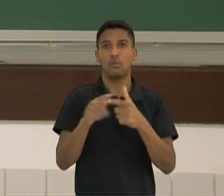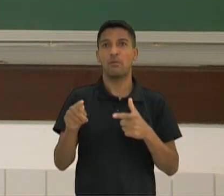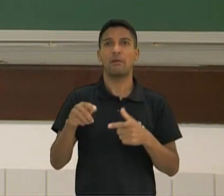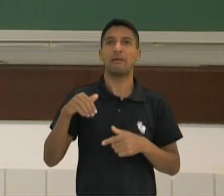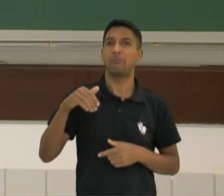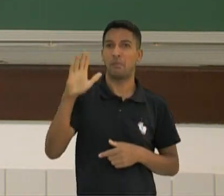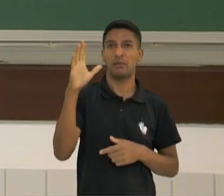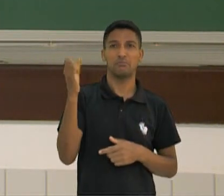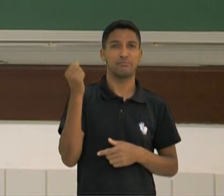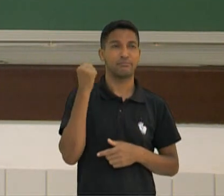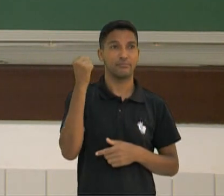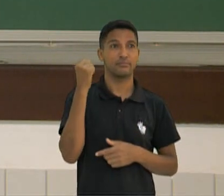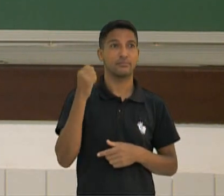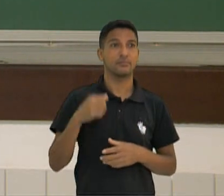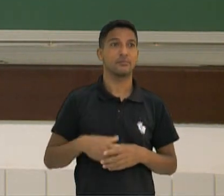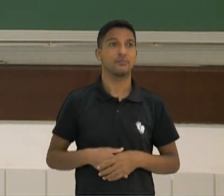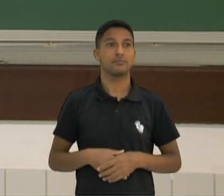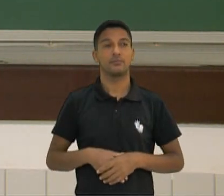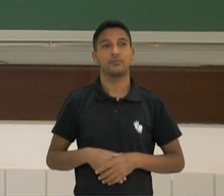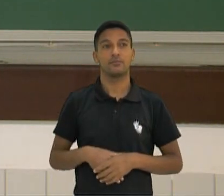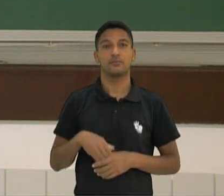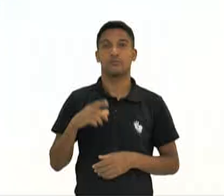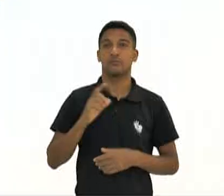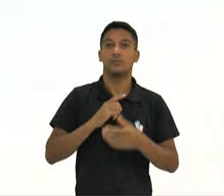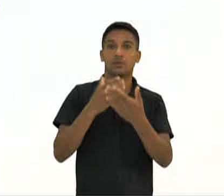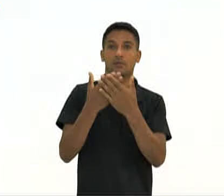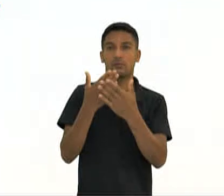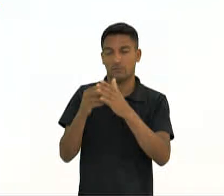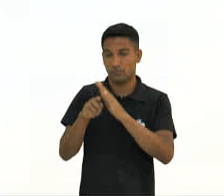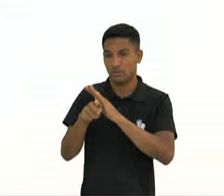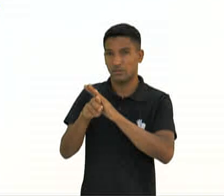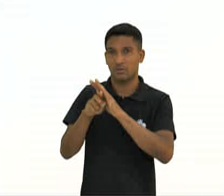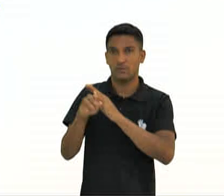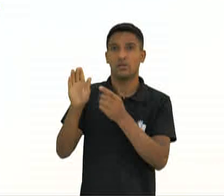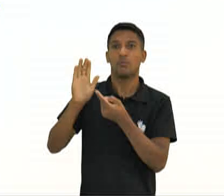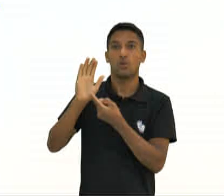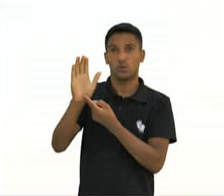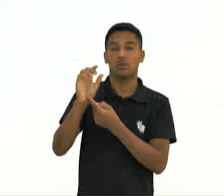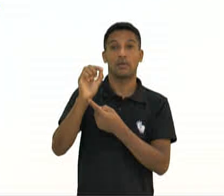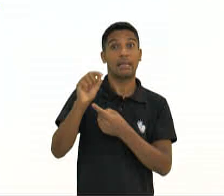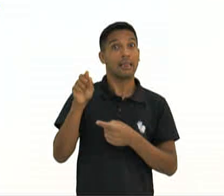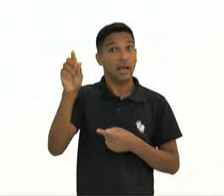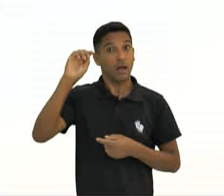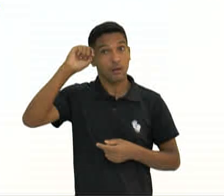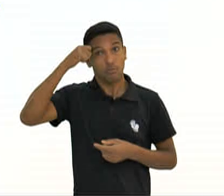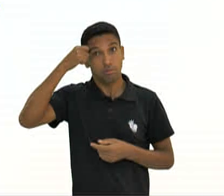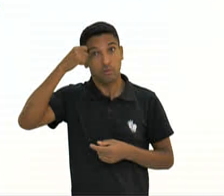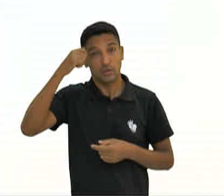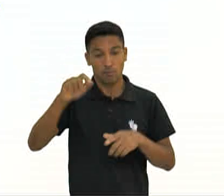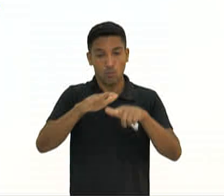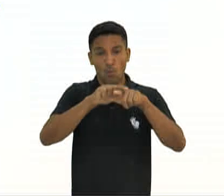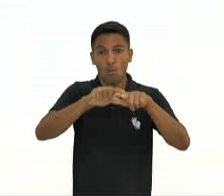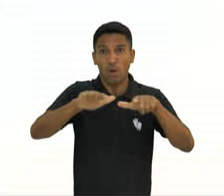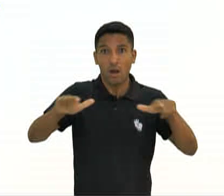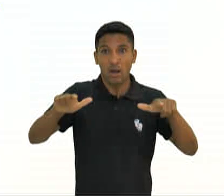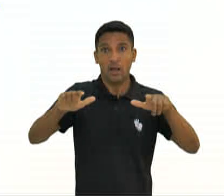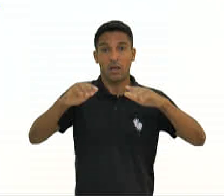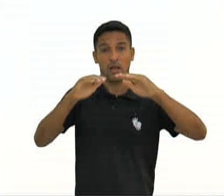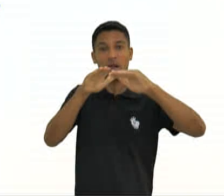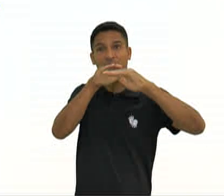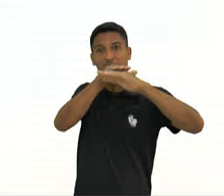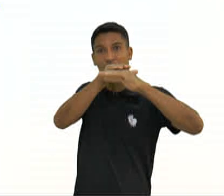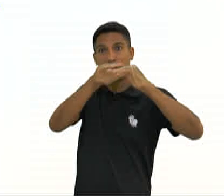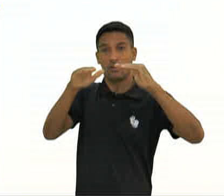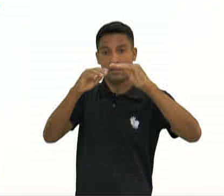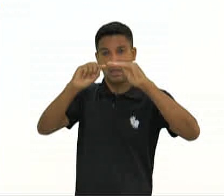atual, sabemos, existem estudos, que existe um potencial de águas subterrâneas, isso também acontece em outras regiões do